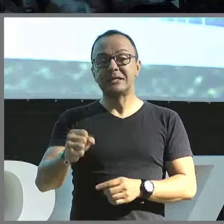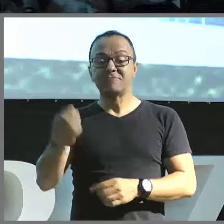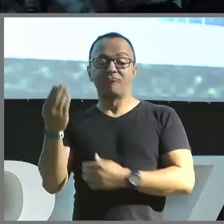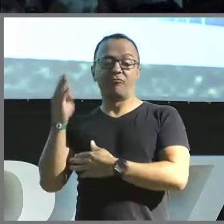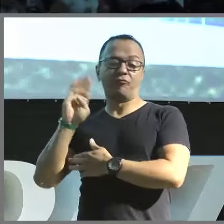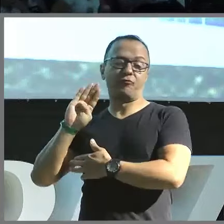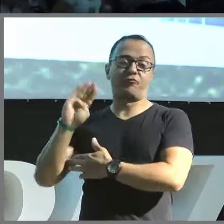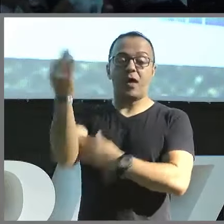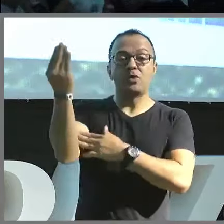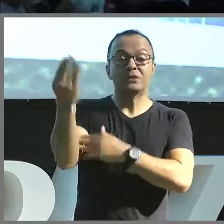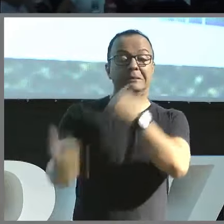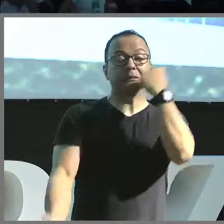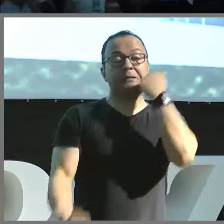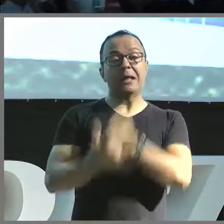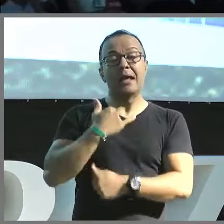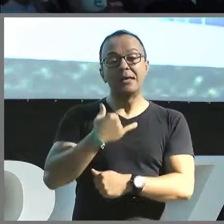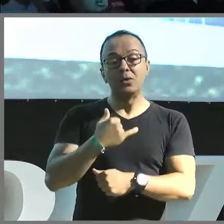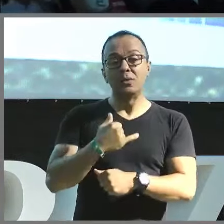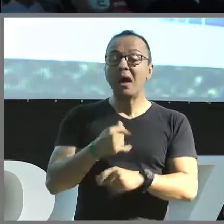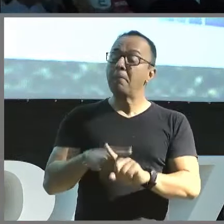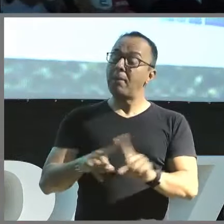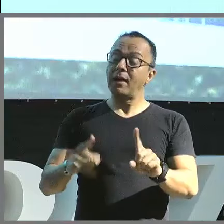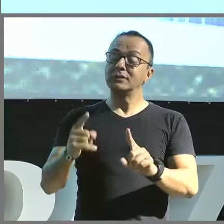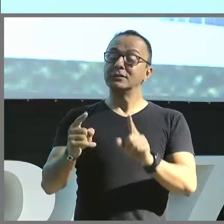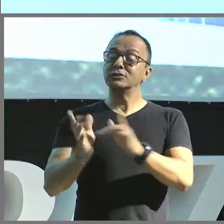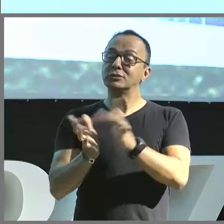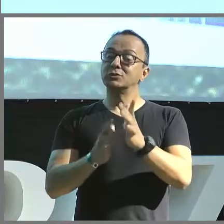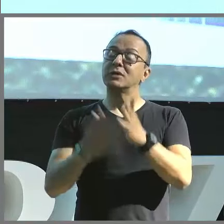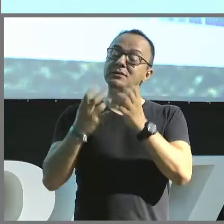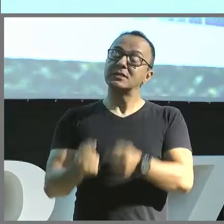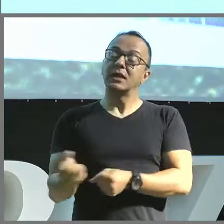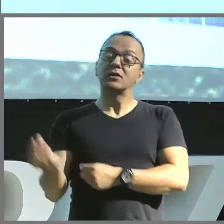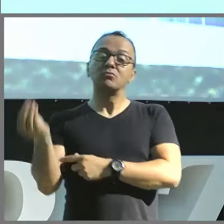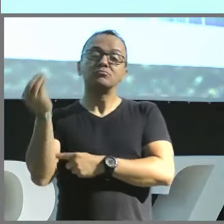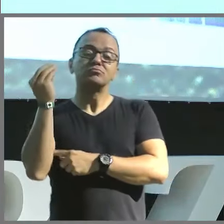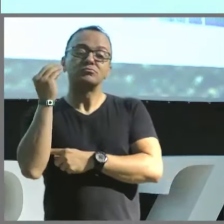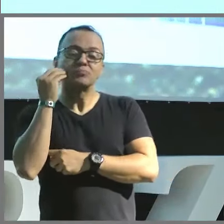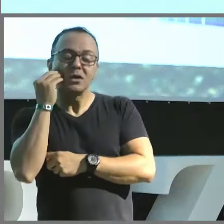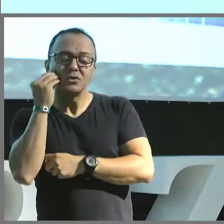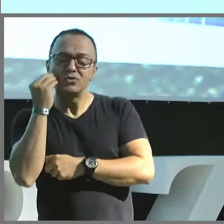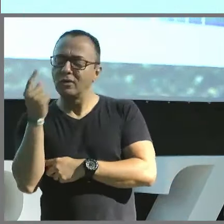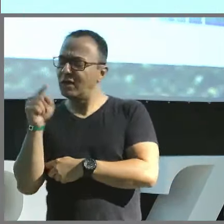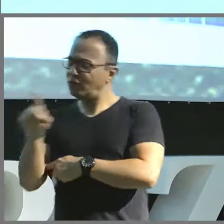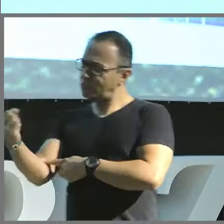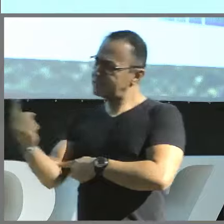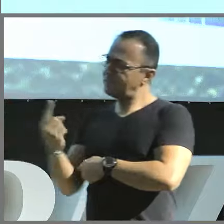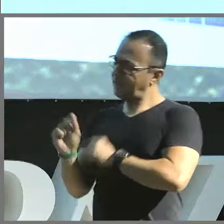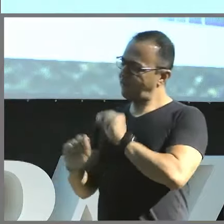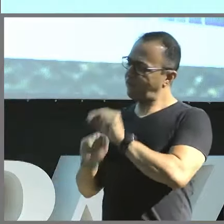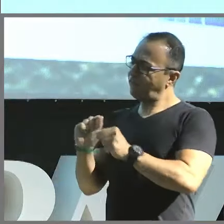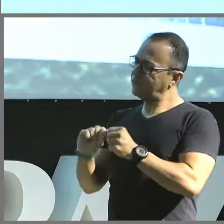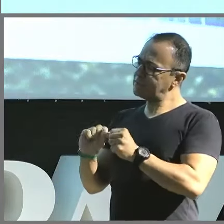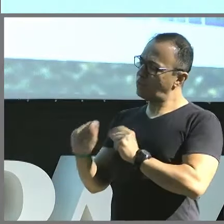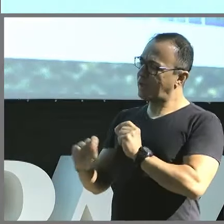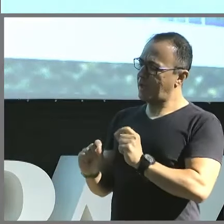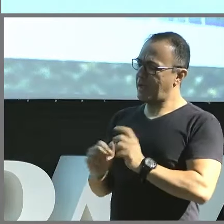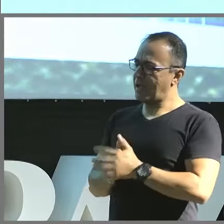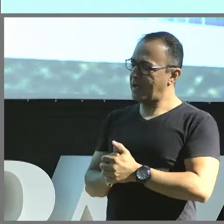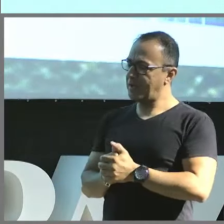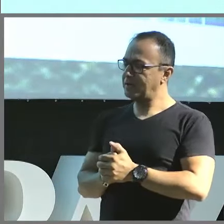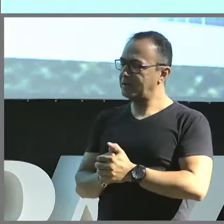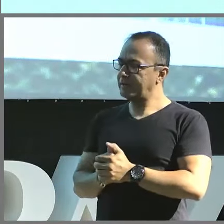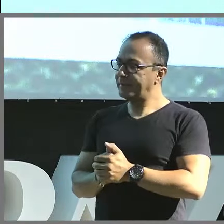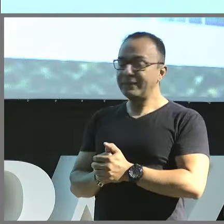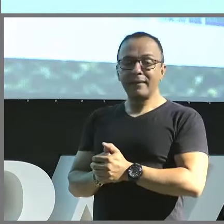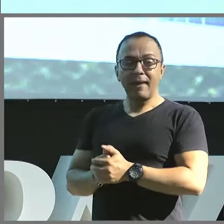ele aceita o beijo e diz: a que tu viestes, amigo? Trata Judas